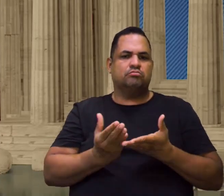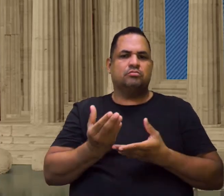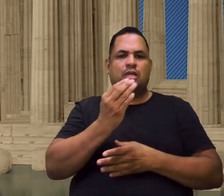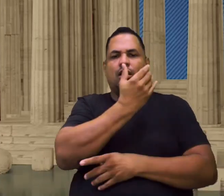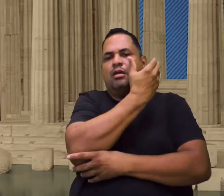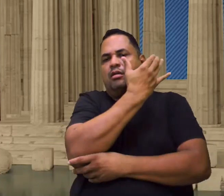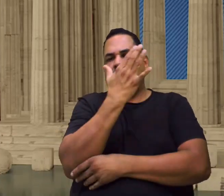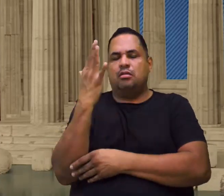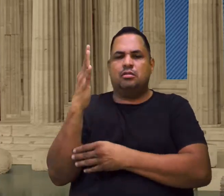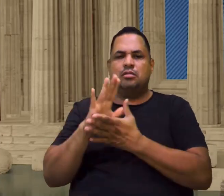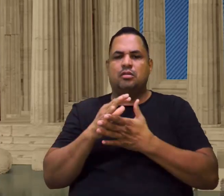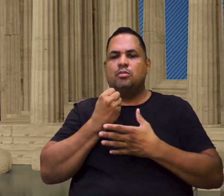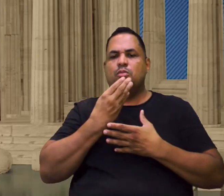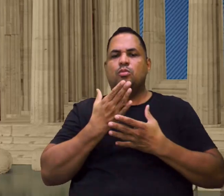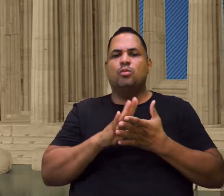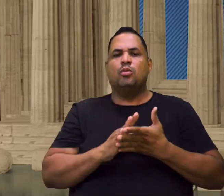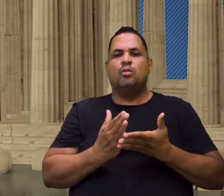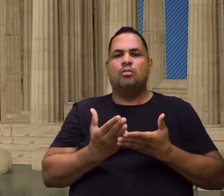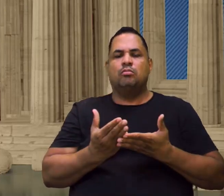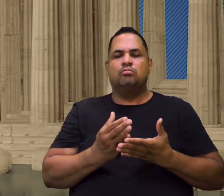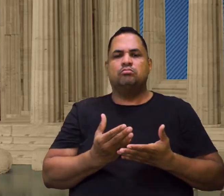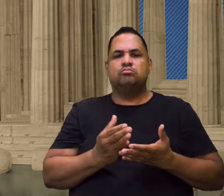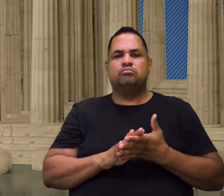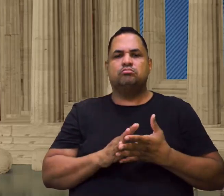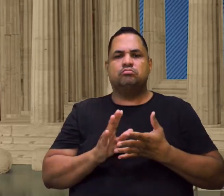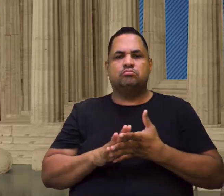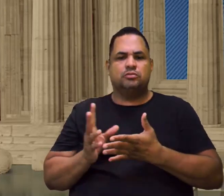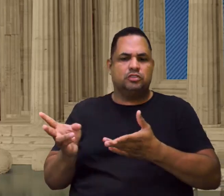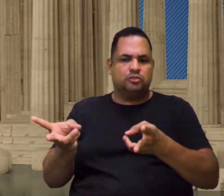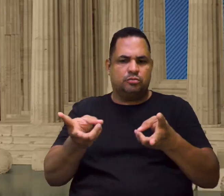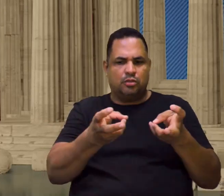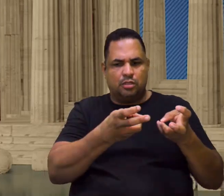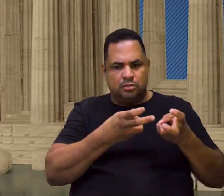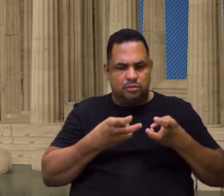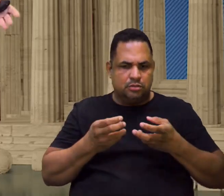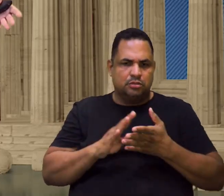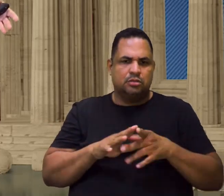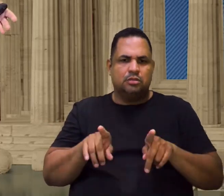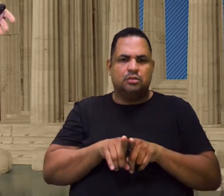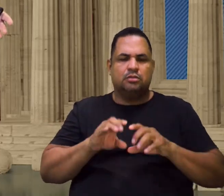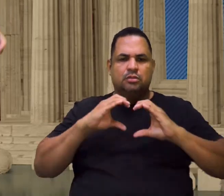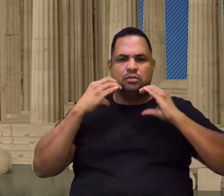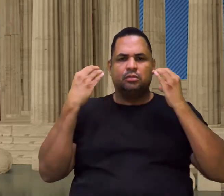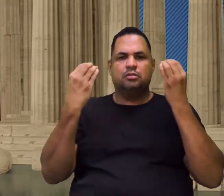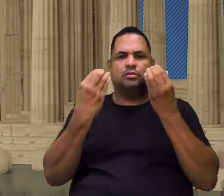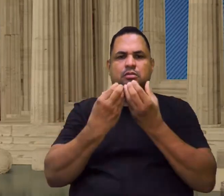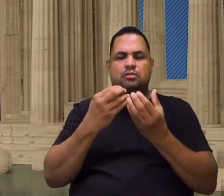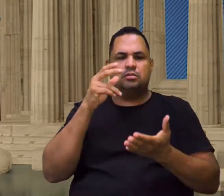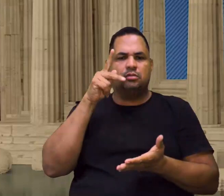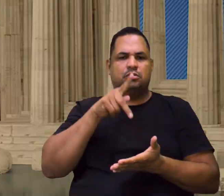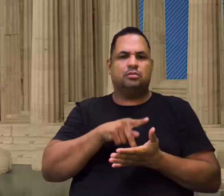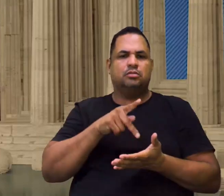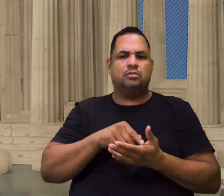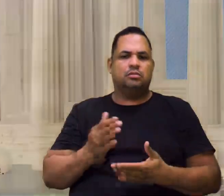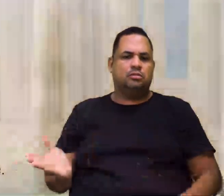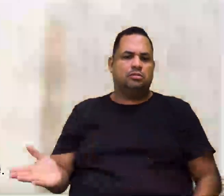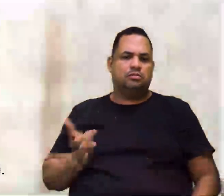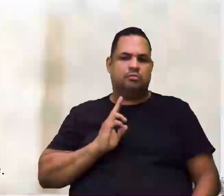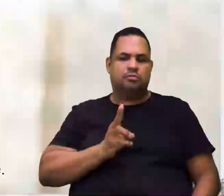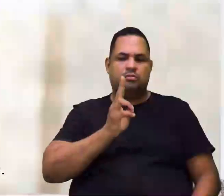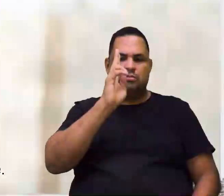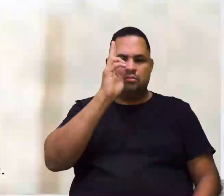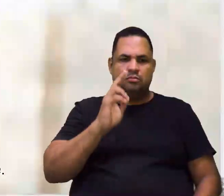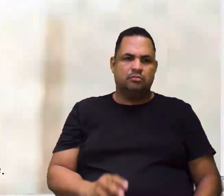natureza, que é o bem-estar dela, extrativismo, etc. E com a comunidade, não é verdade? Vamos lá, continuando